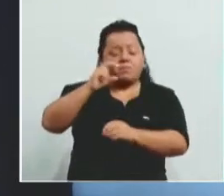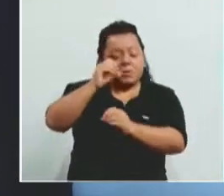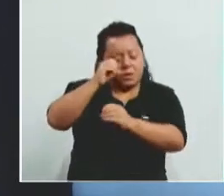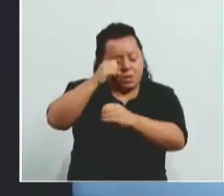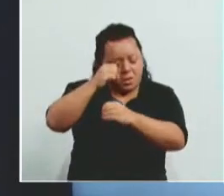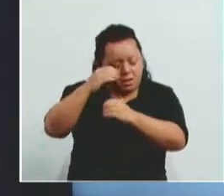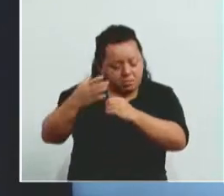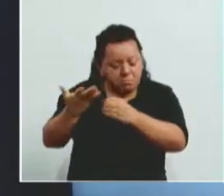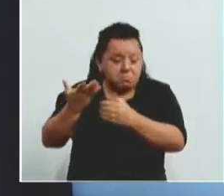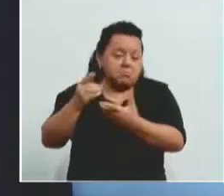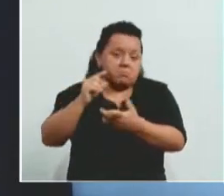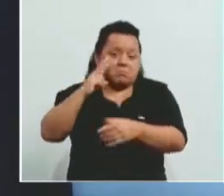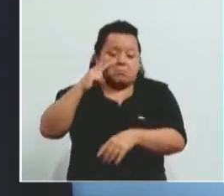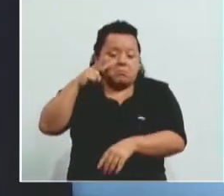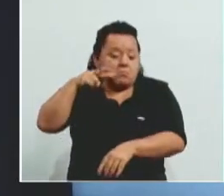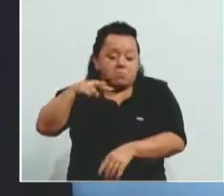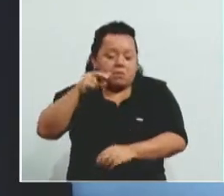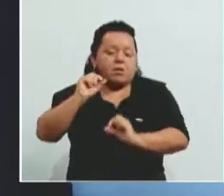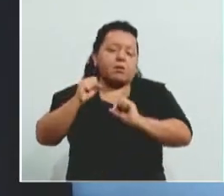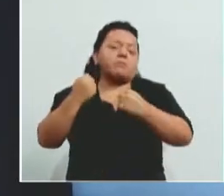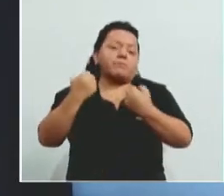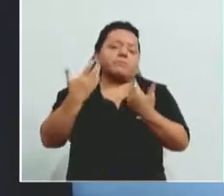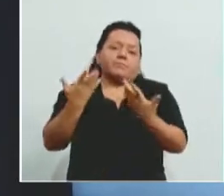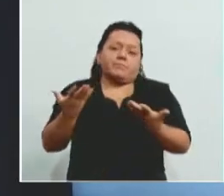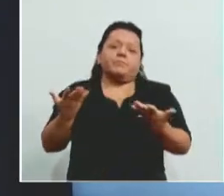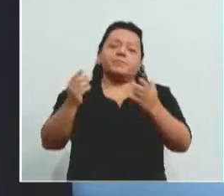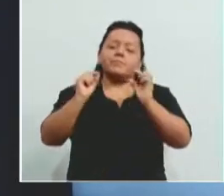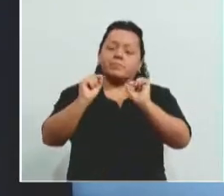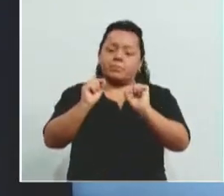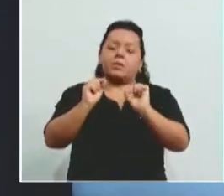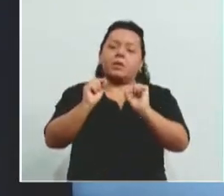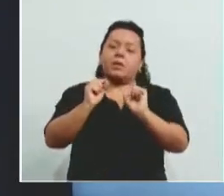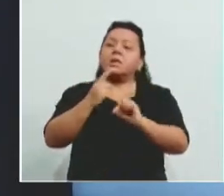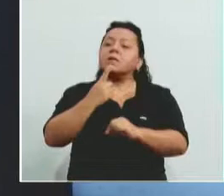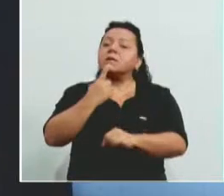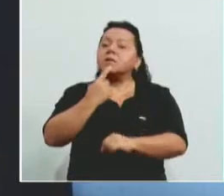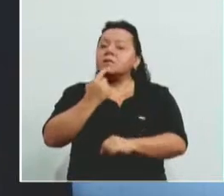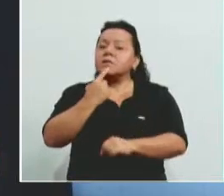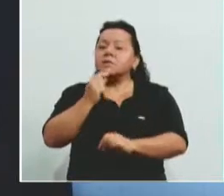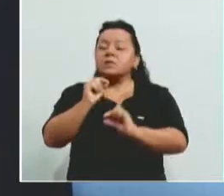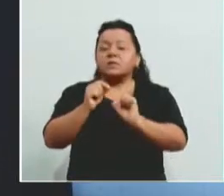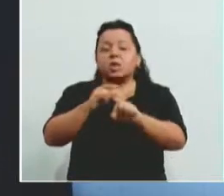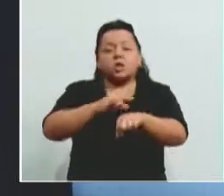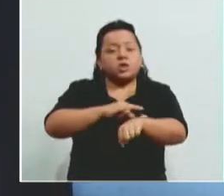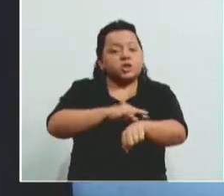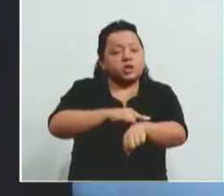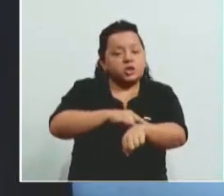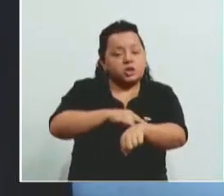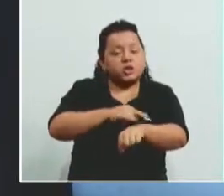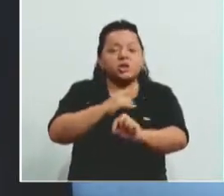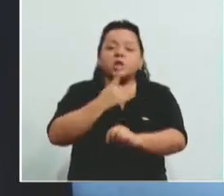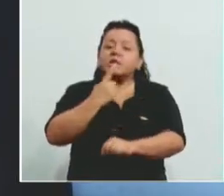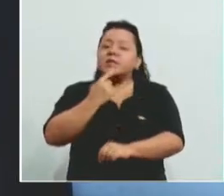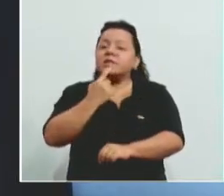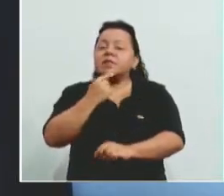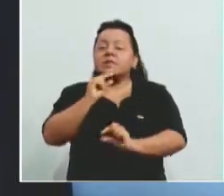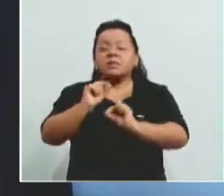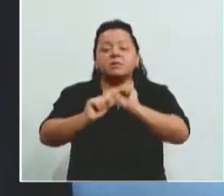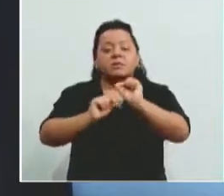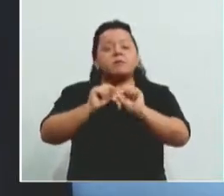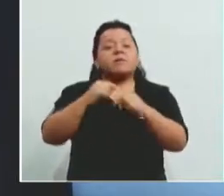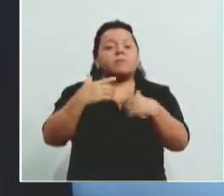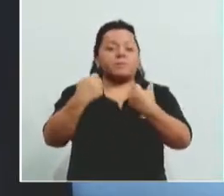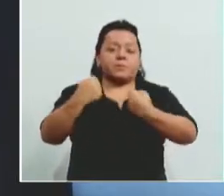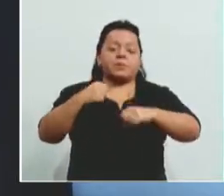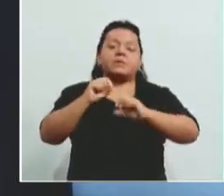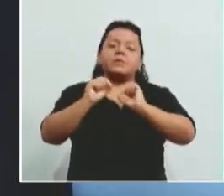esses riscos de sangue, nem a urina com sangue. Em alguns casos sim, outros não. Então vai ter que fazer um exame